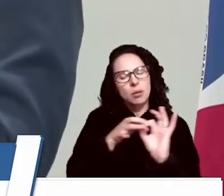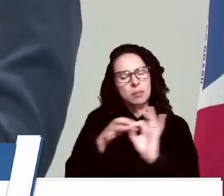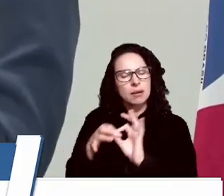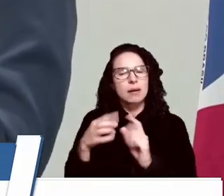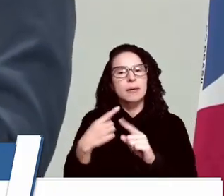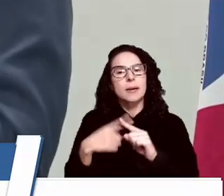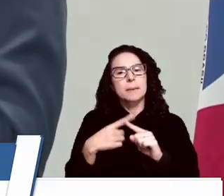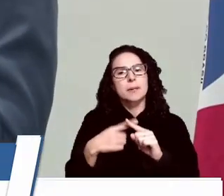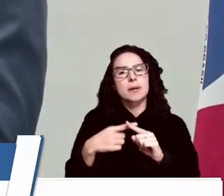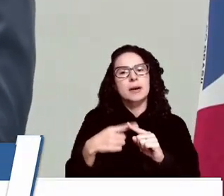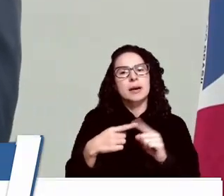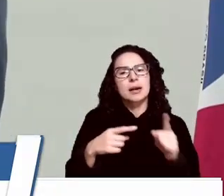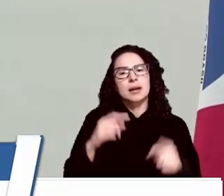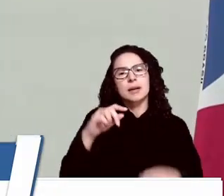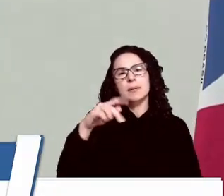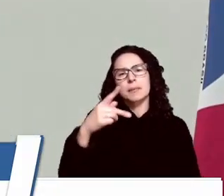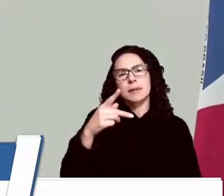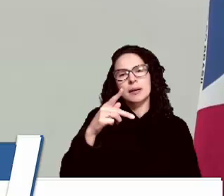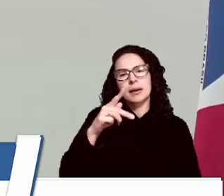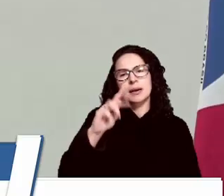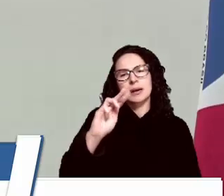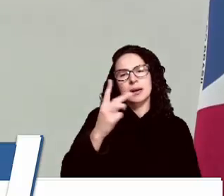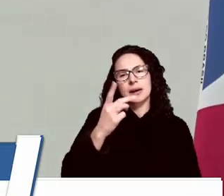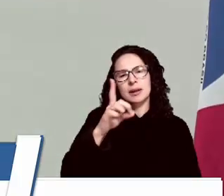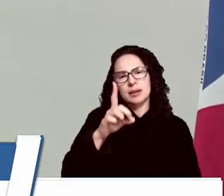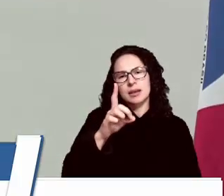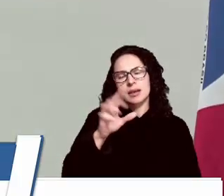um PhD em retórica jurídica e